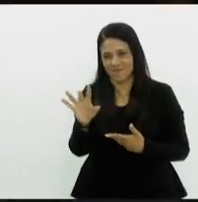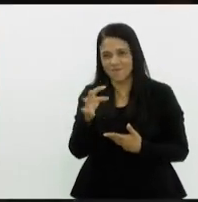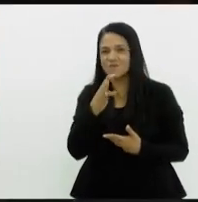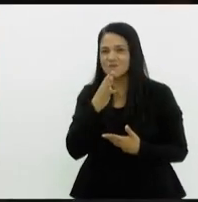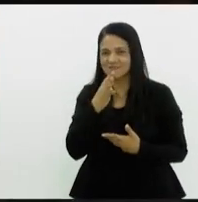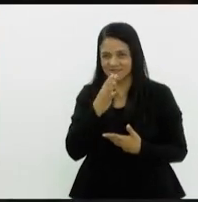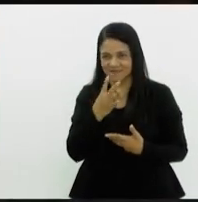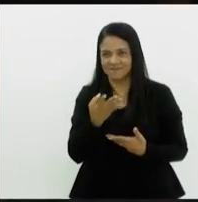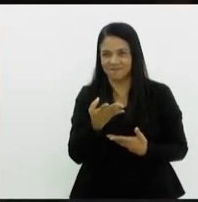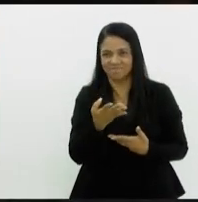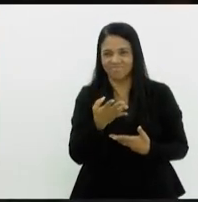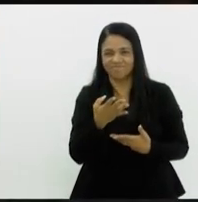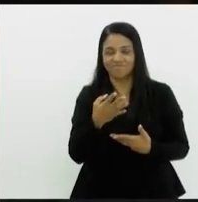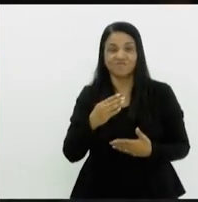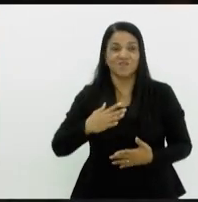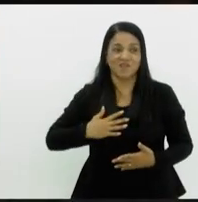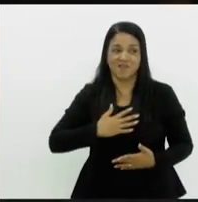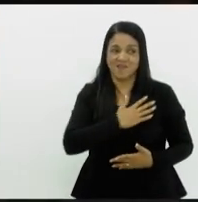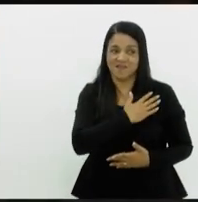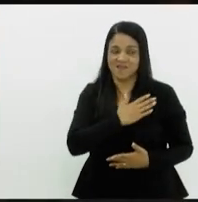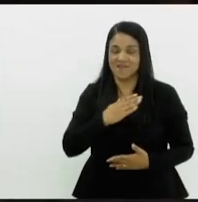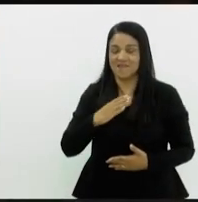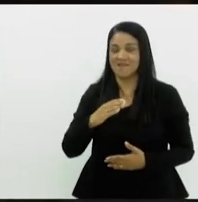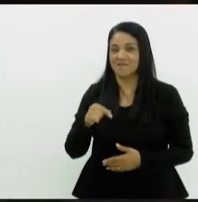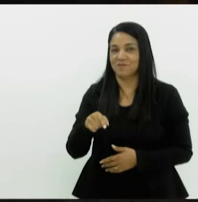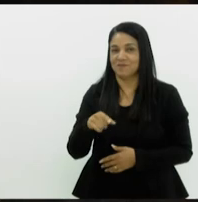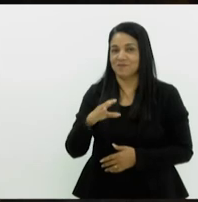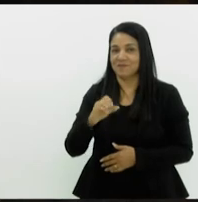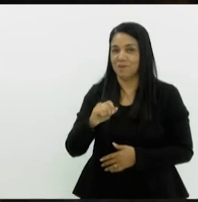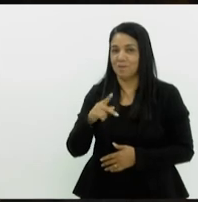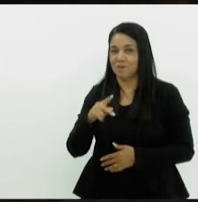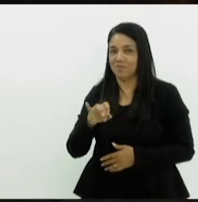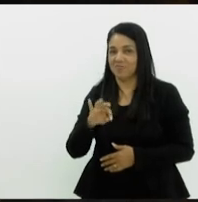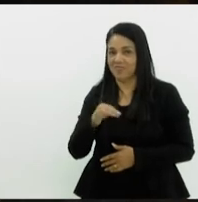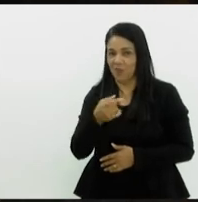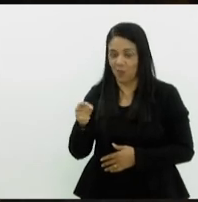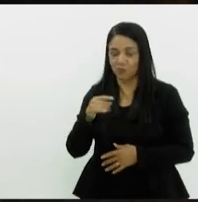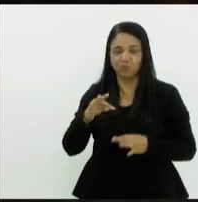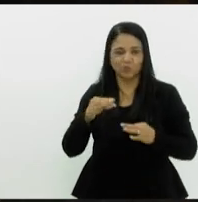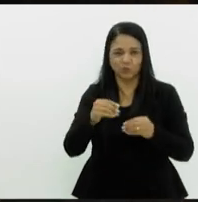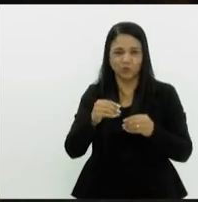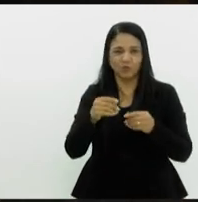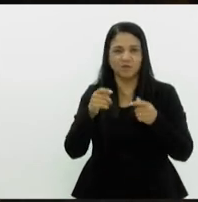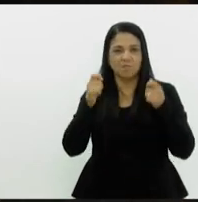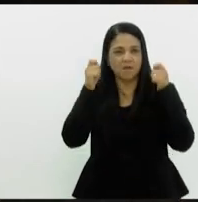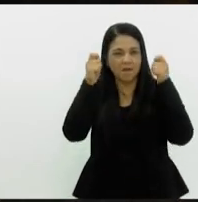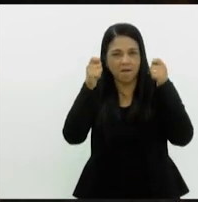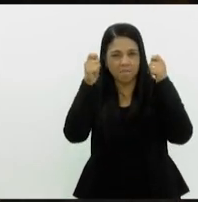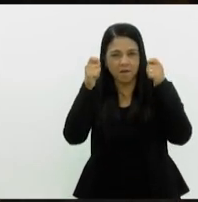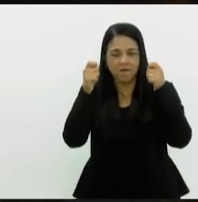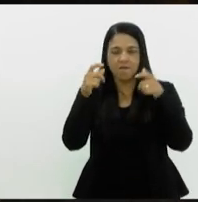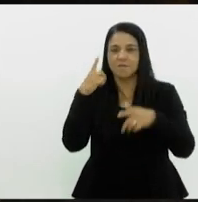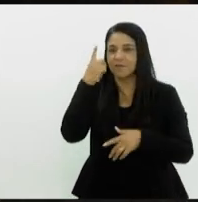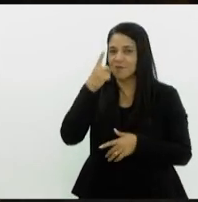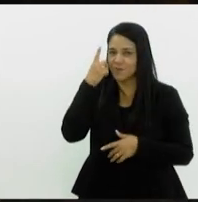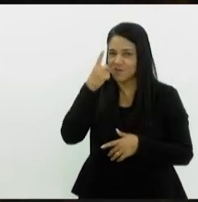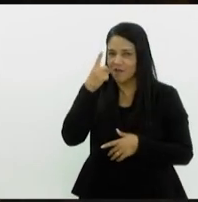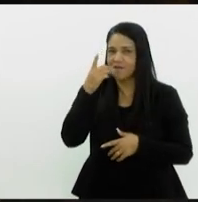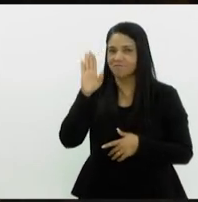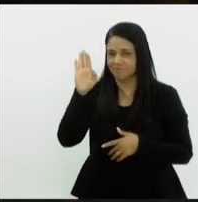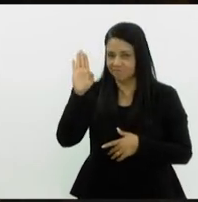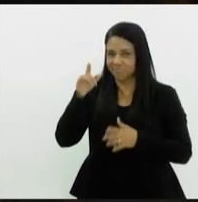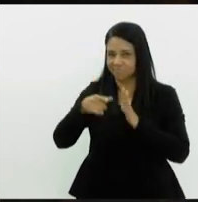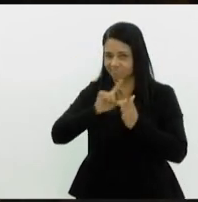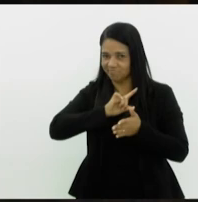que, Capitão Mouzinho, tudo que nós falamos durante a campanha para deputado vem acontecendo.